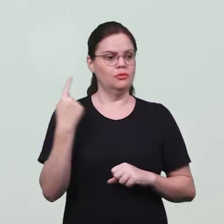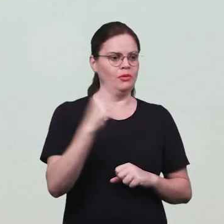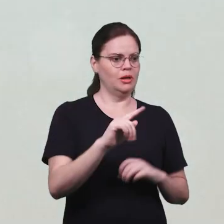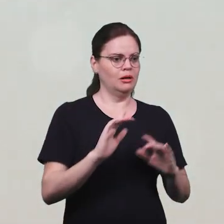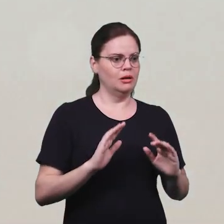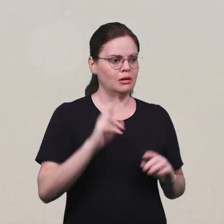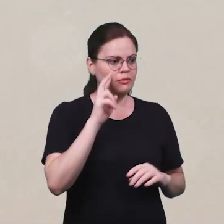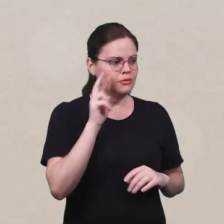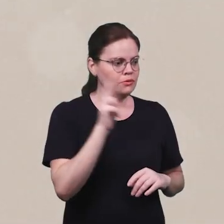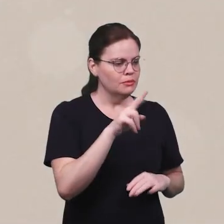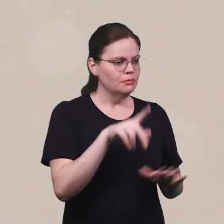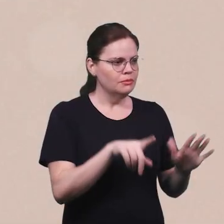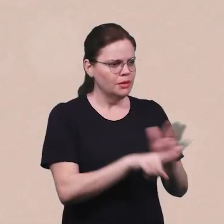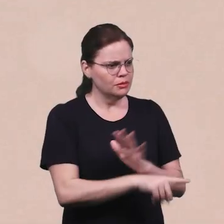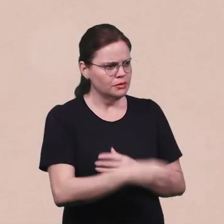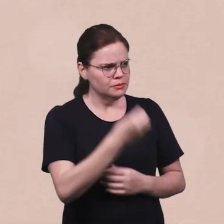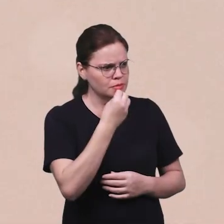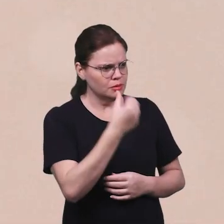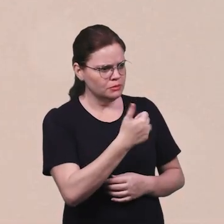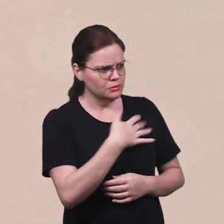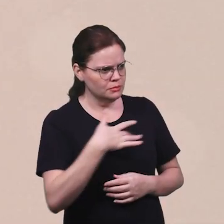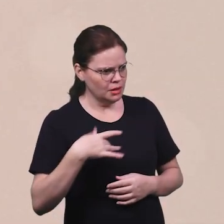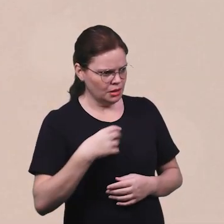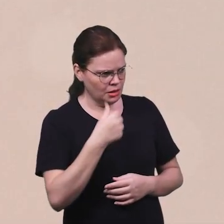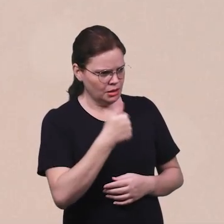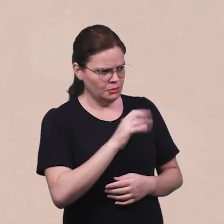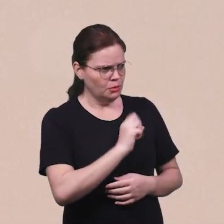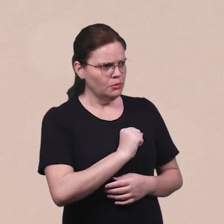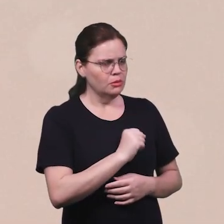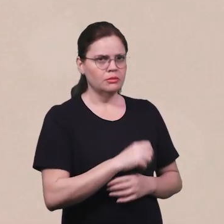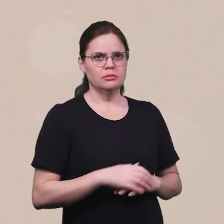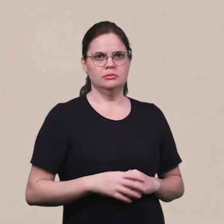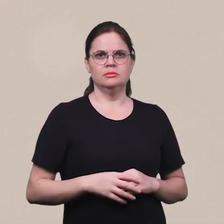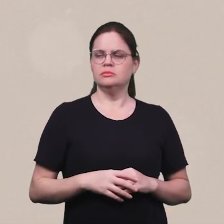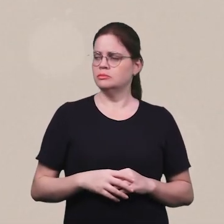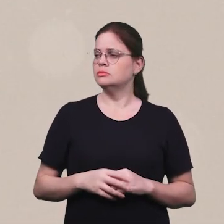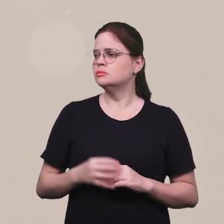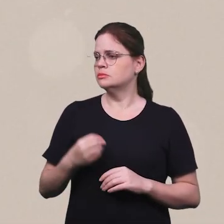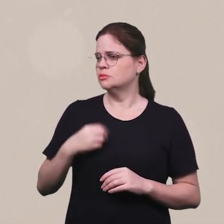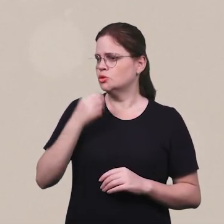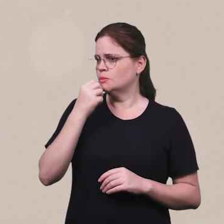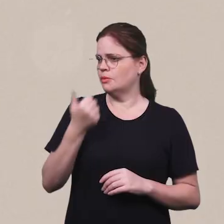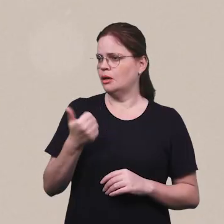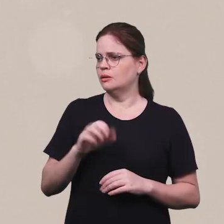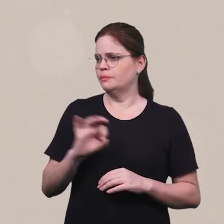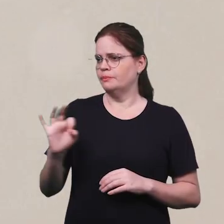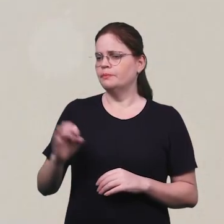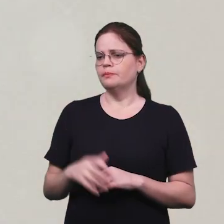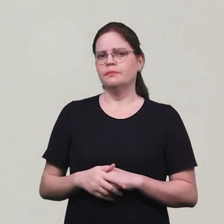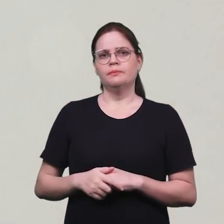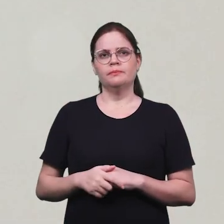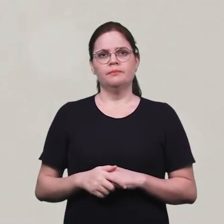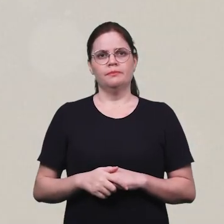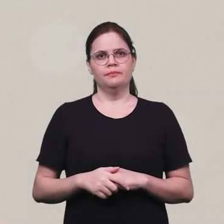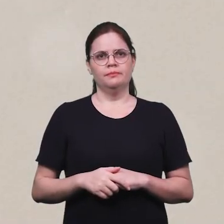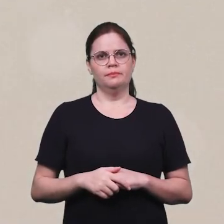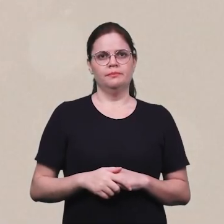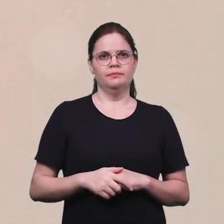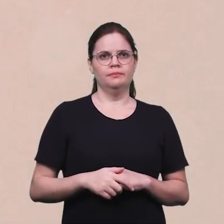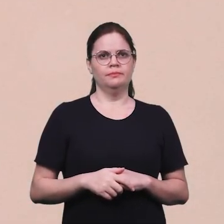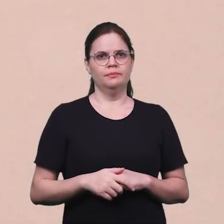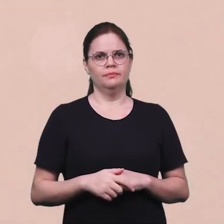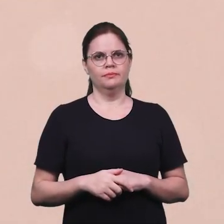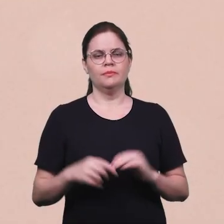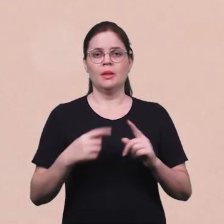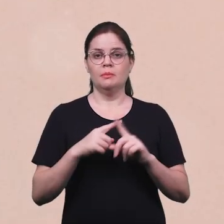quarto e perguntei: meu bem, como é que você está? Ela disse: eu estou bem, estou bem. Aí ela